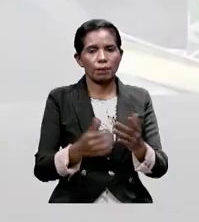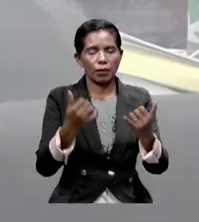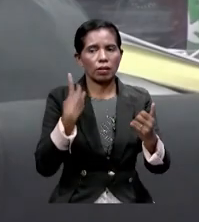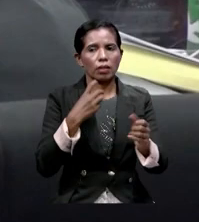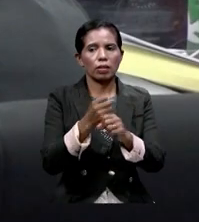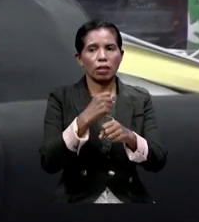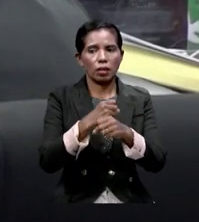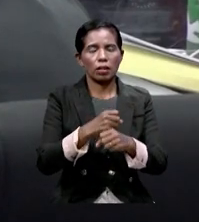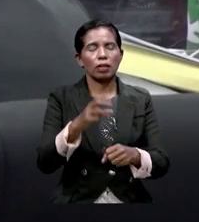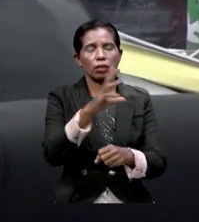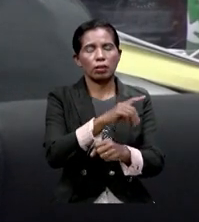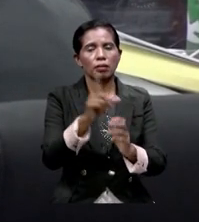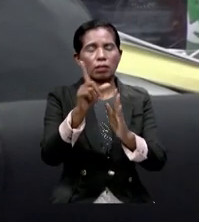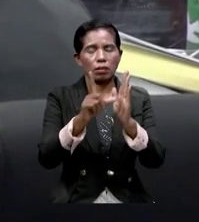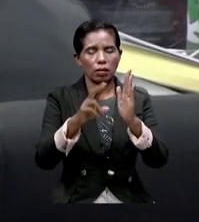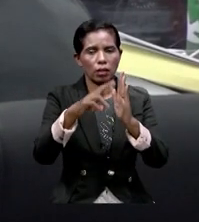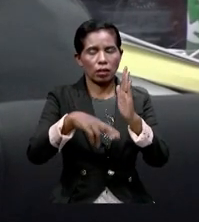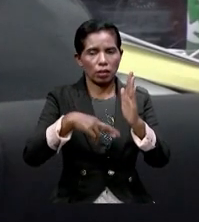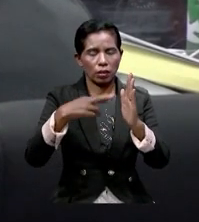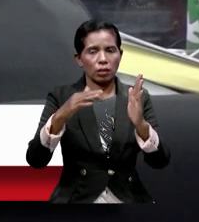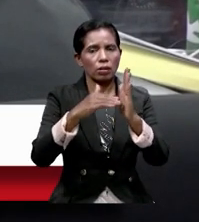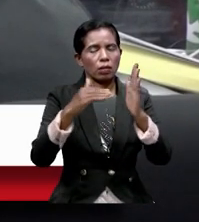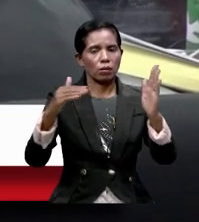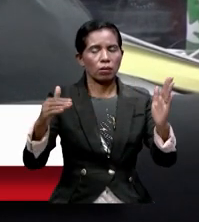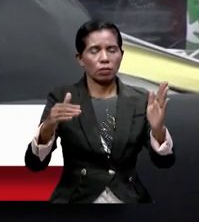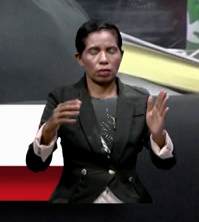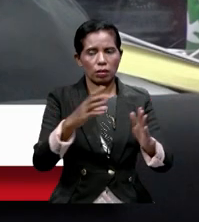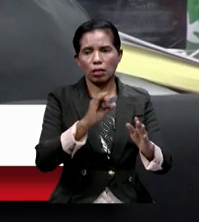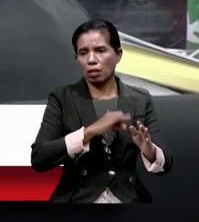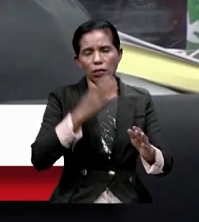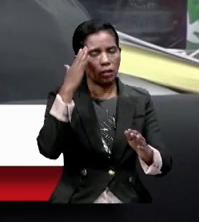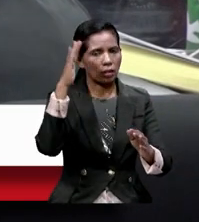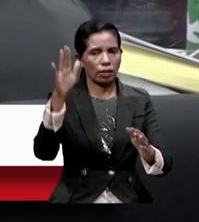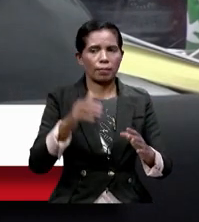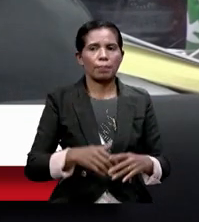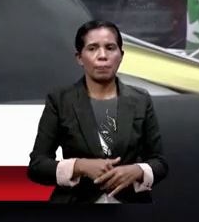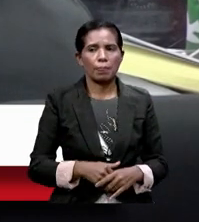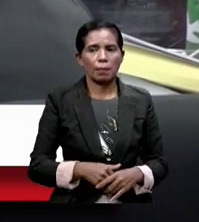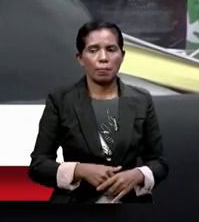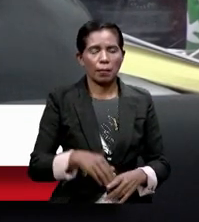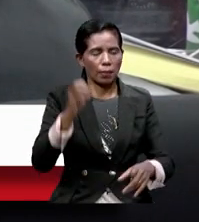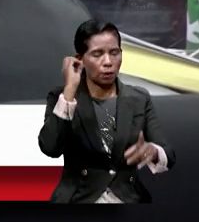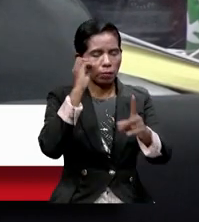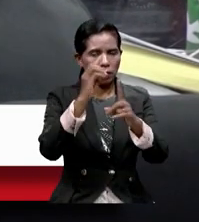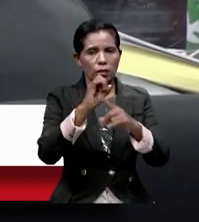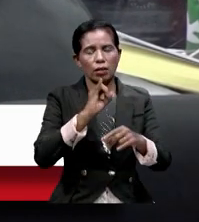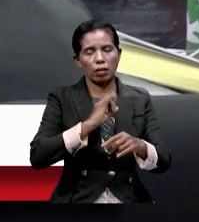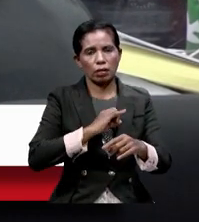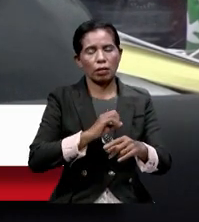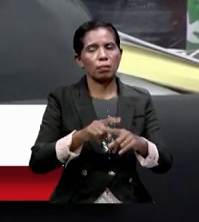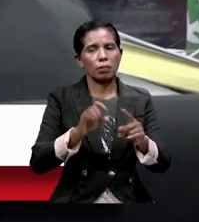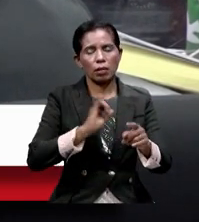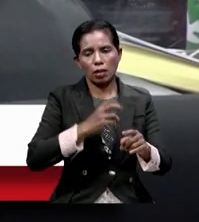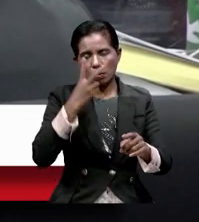halo resolução que contraditório o princípio ida ne hola tene. Ne opinião pessoal. Mas bem agora é